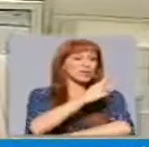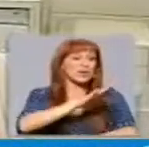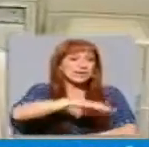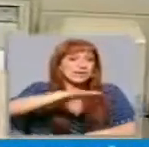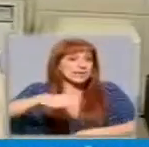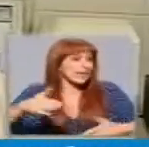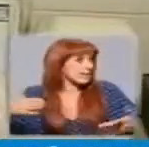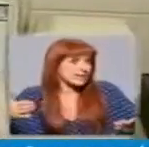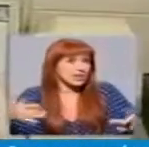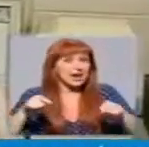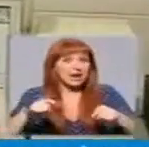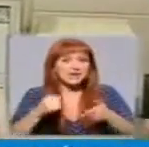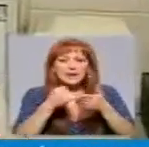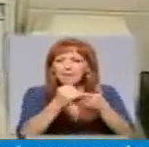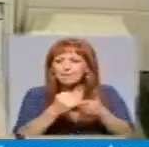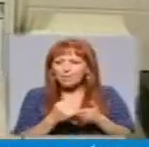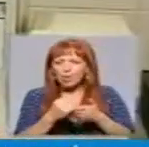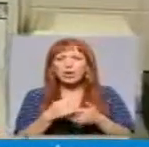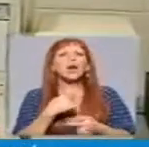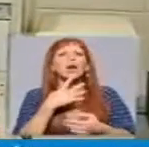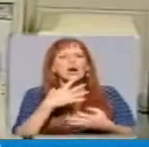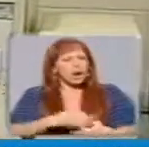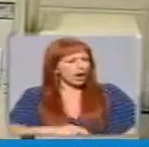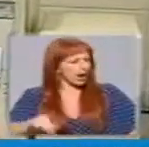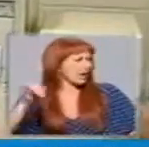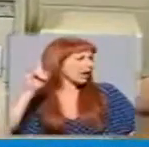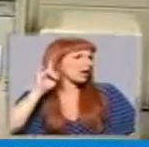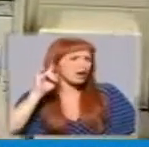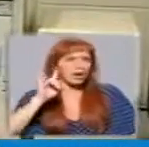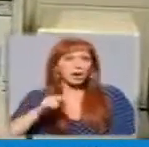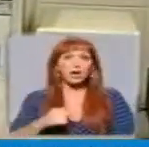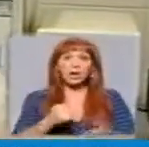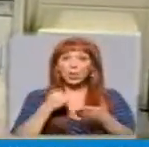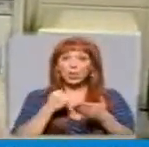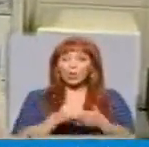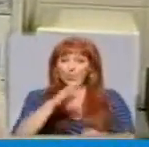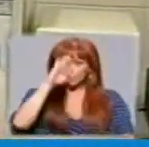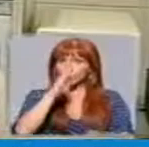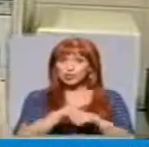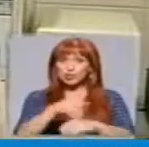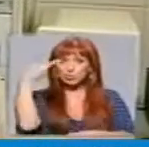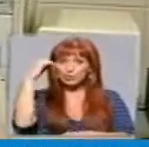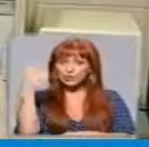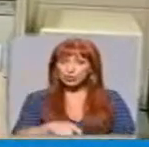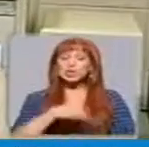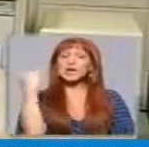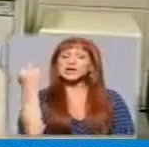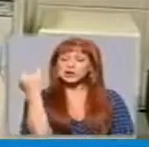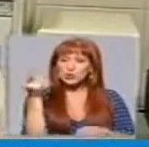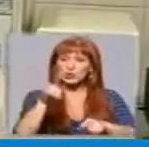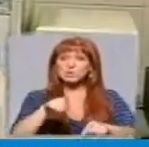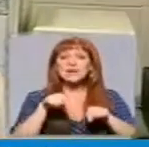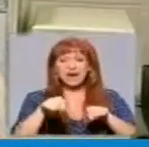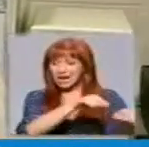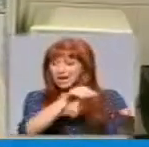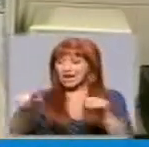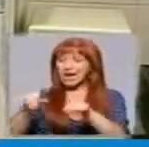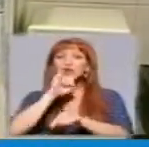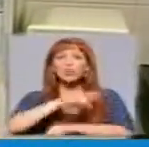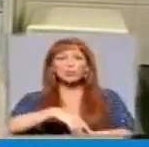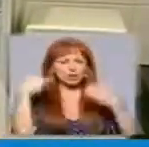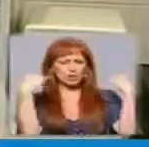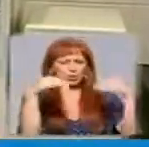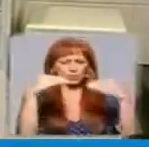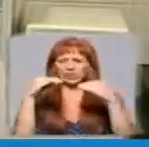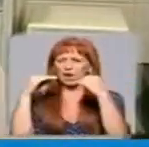Ciências e portanto esse apoio é absolutamente essencial o apoio empenhado dos professores das instituições para que eles possam ter